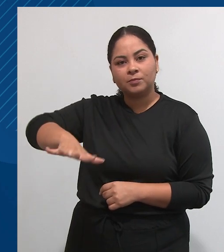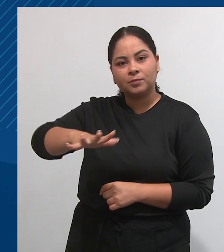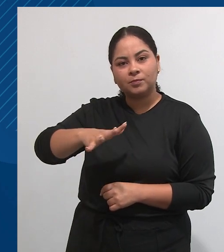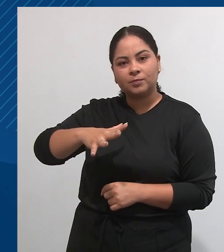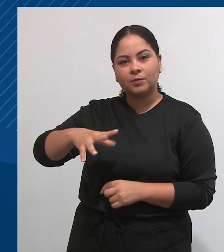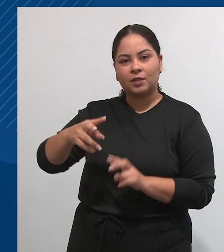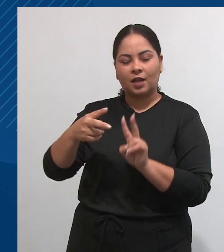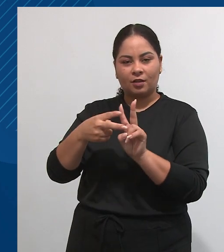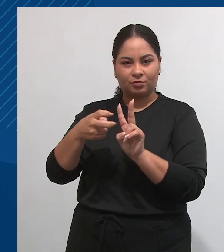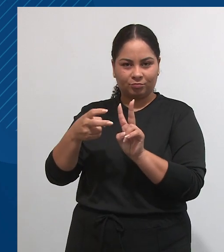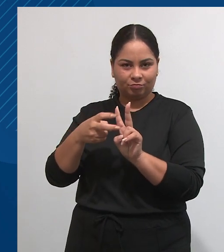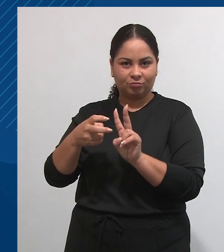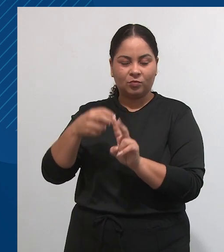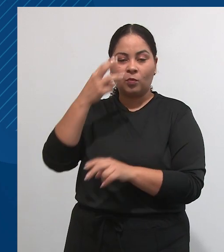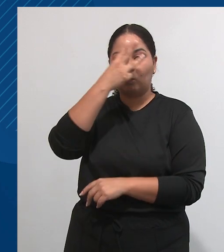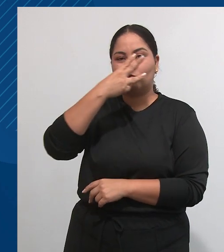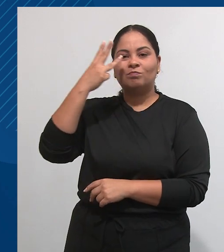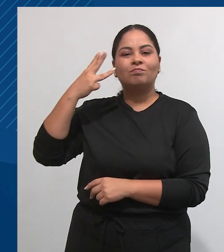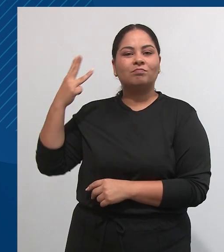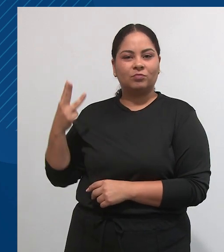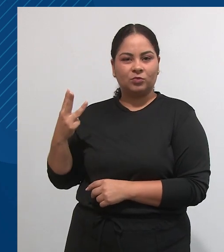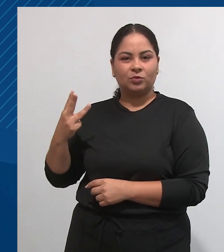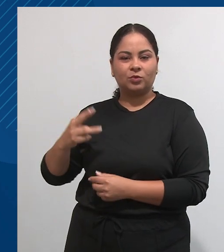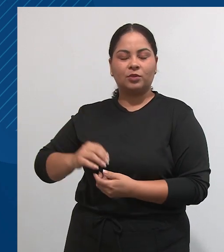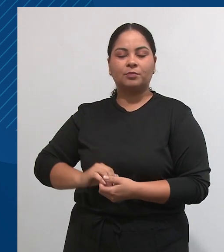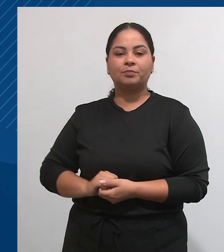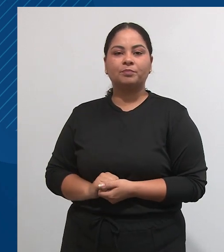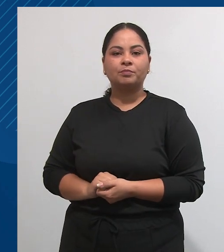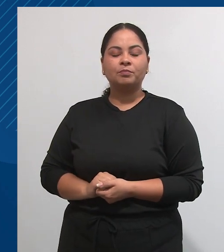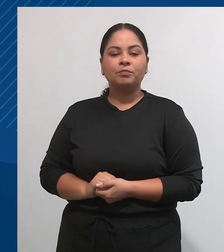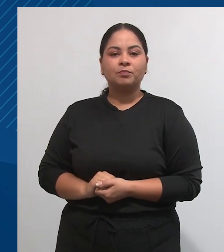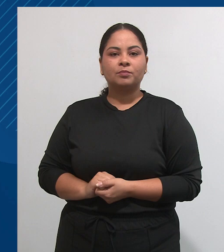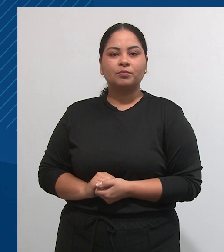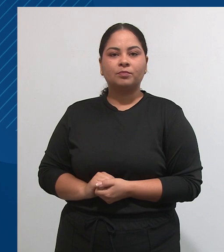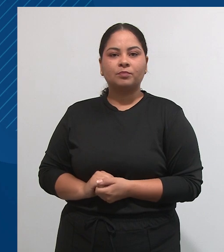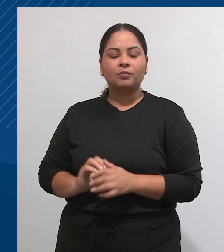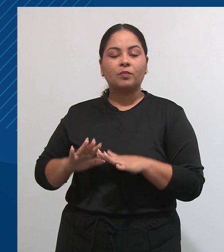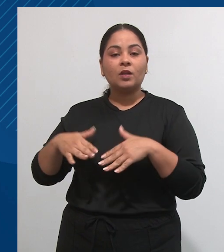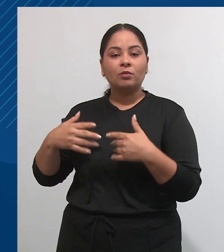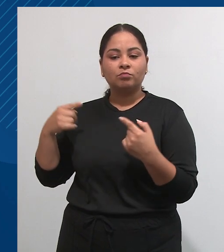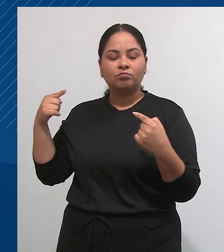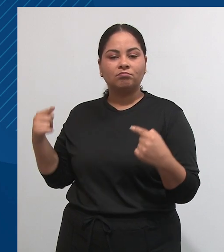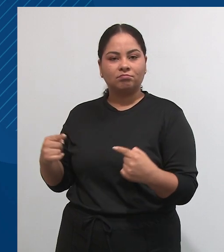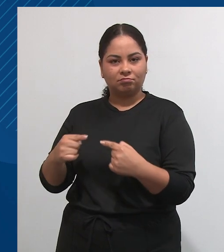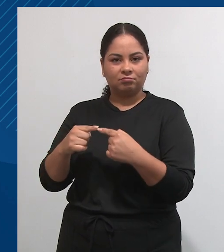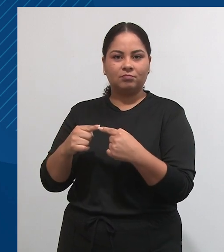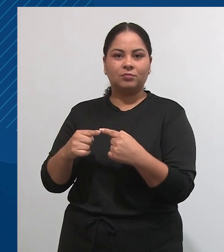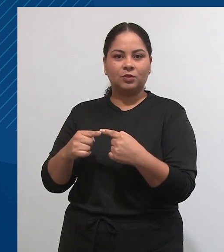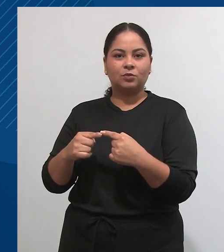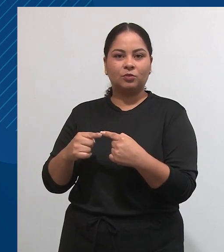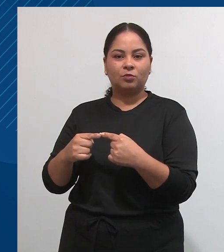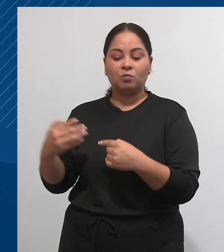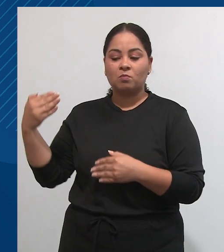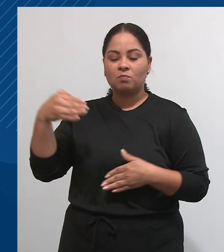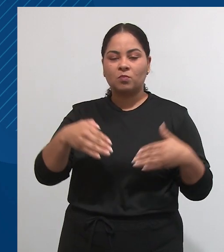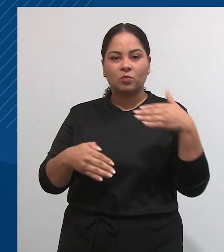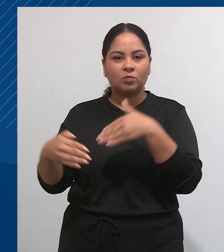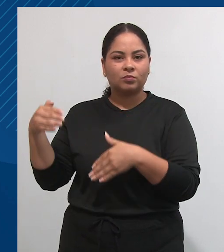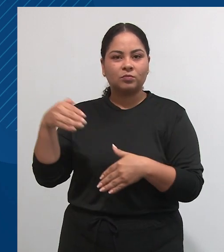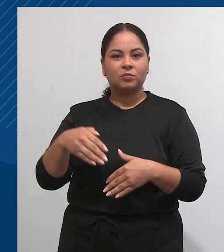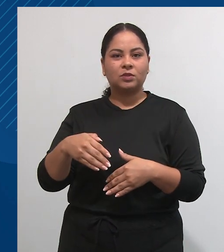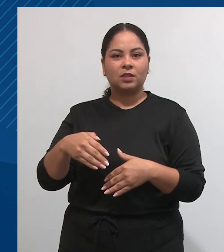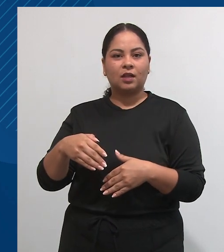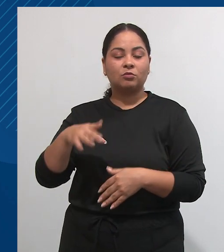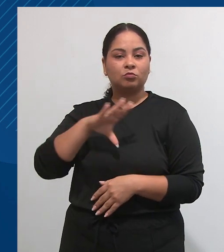partir disso, né, coincidiu com essa tentativa também da entrada dos portugueses e também dos